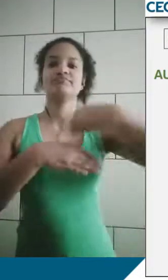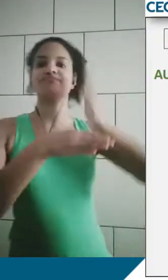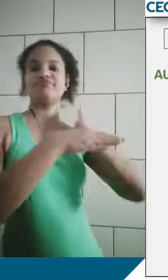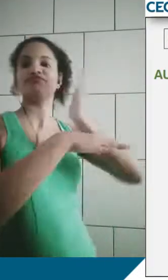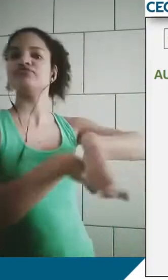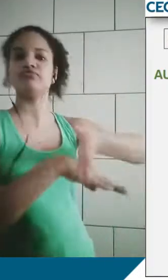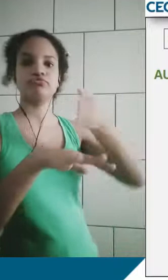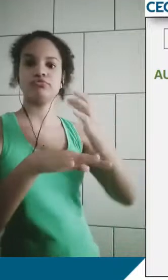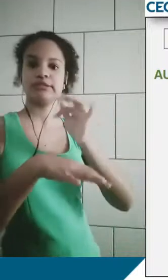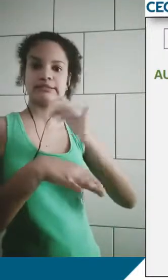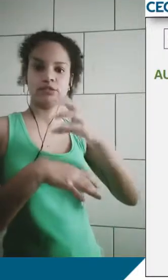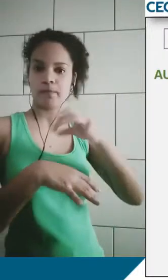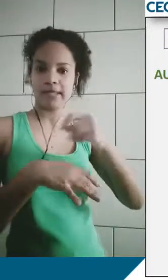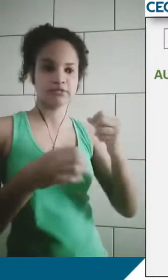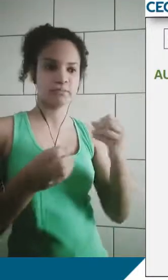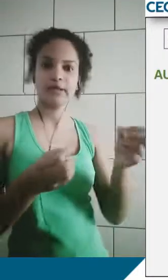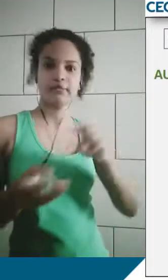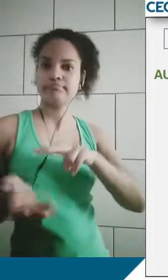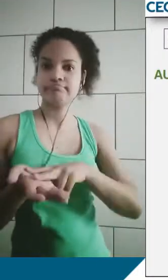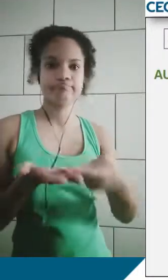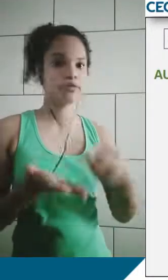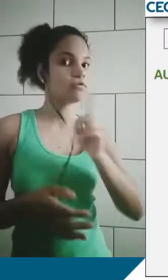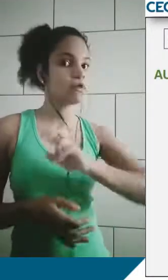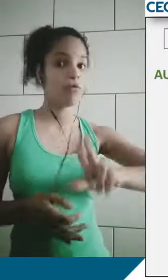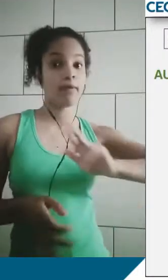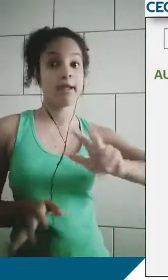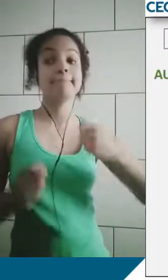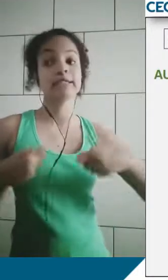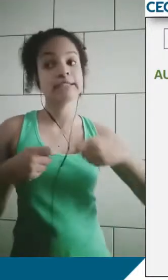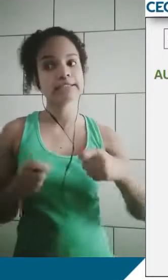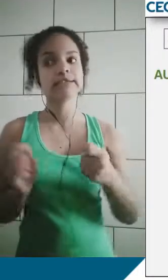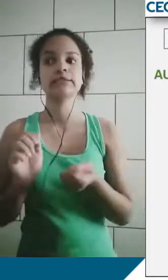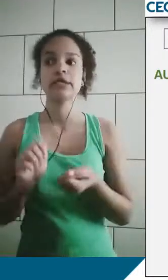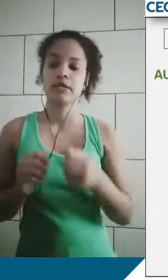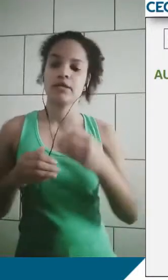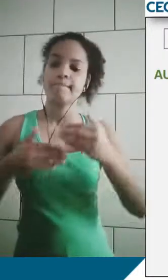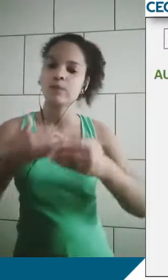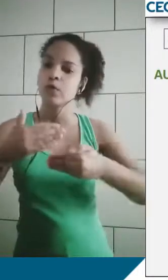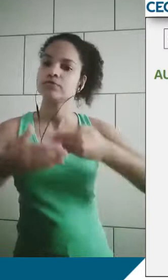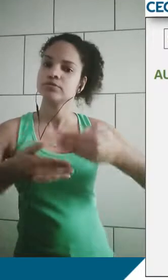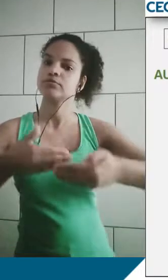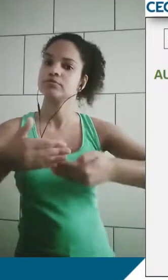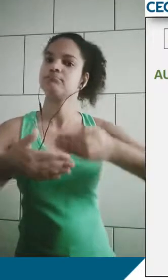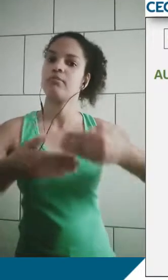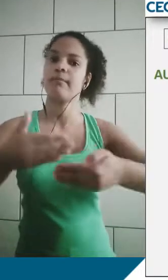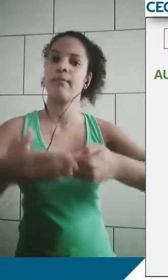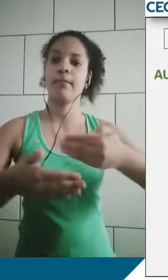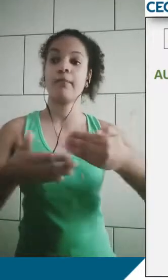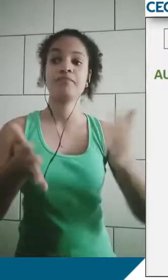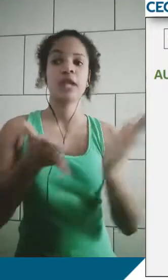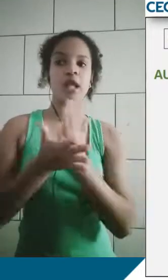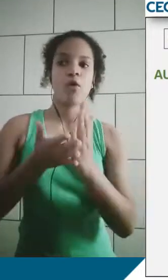síntese de proteínas. O RNA mensageiro passa por um processo de amadurecimento no qual alguns trechos da